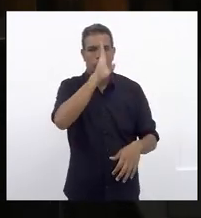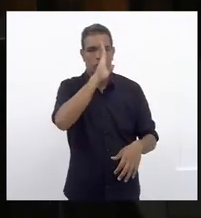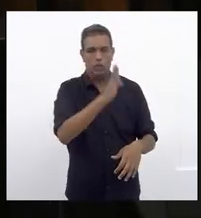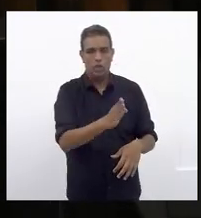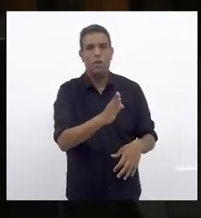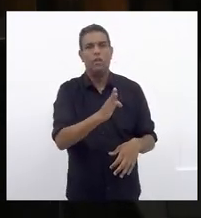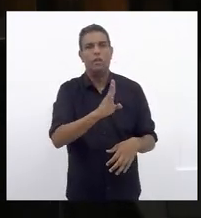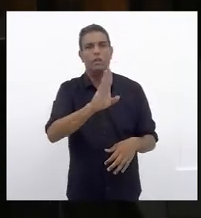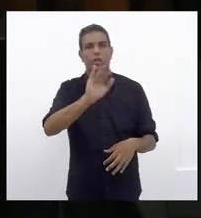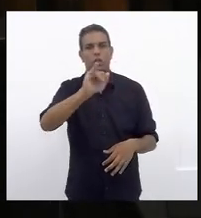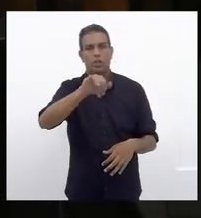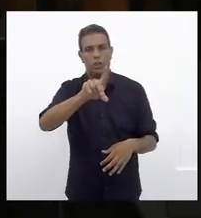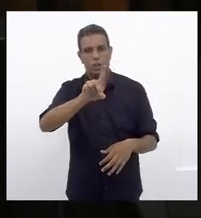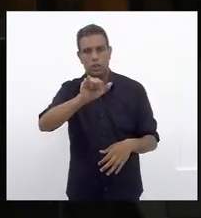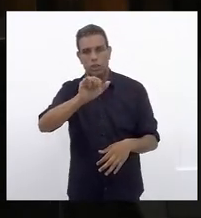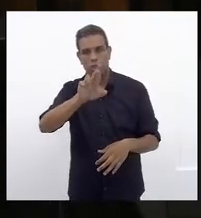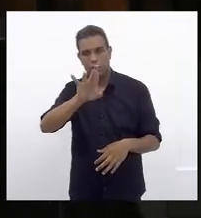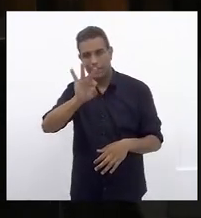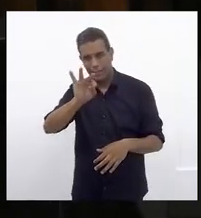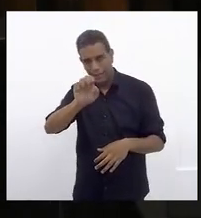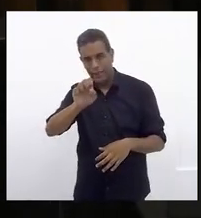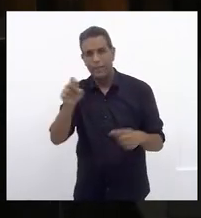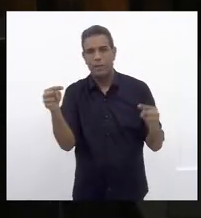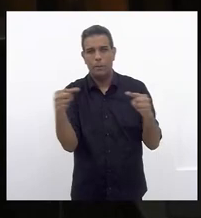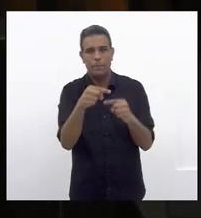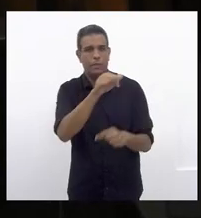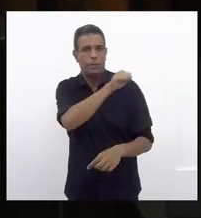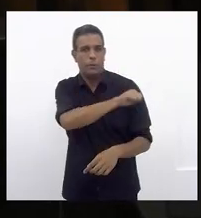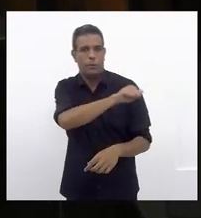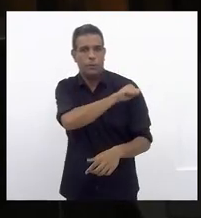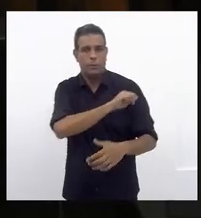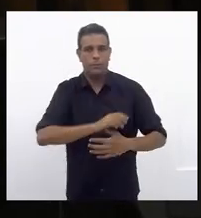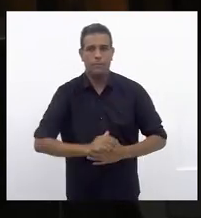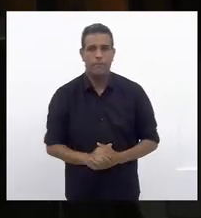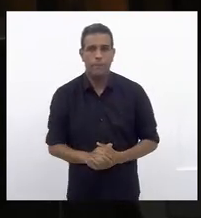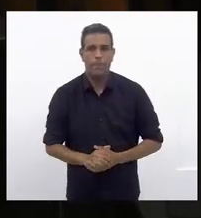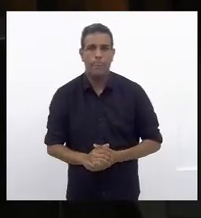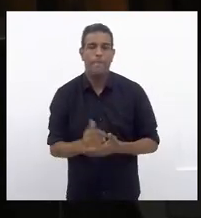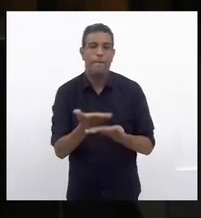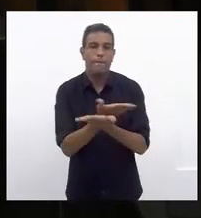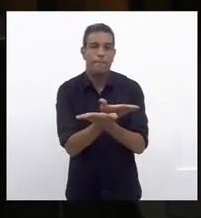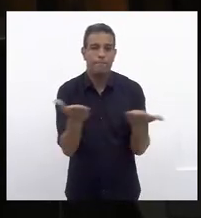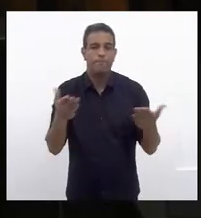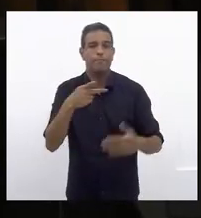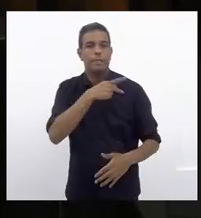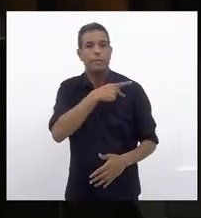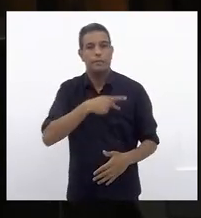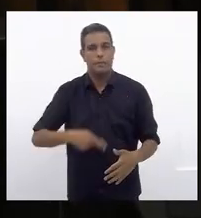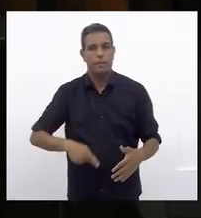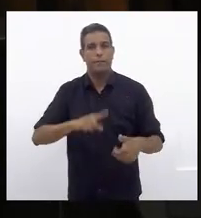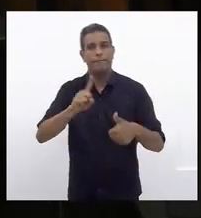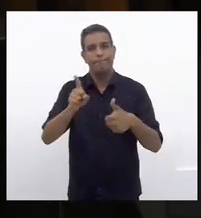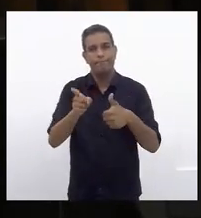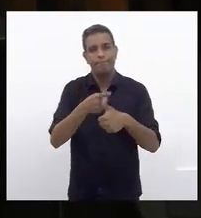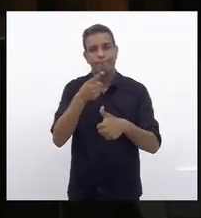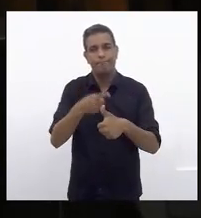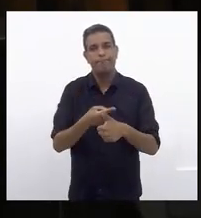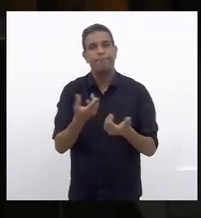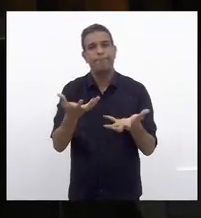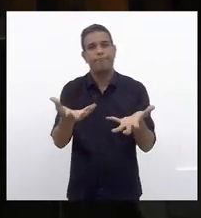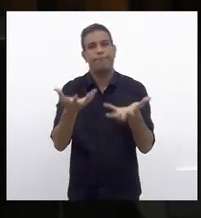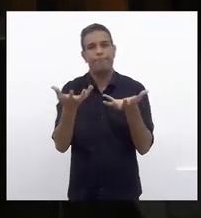indireta do Estado do Rio de Janeiro. Senhor presidente, primeiro, eu